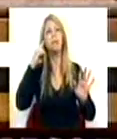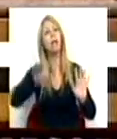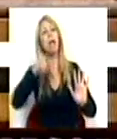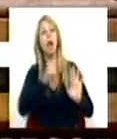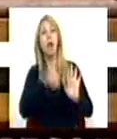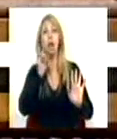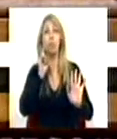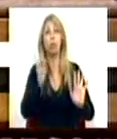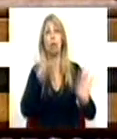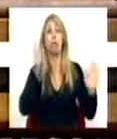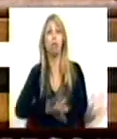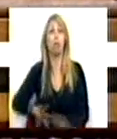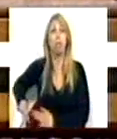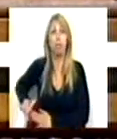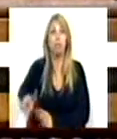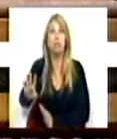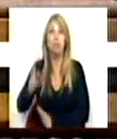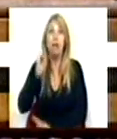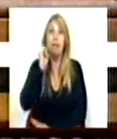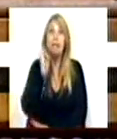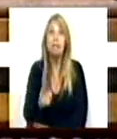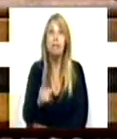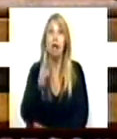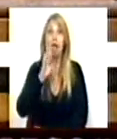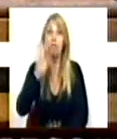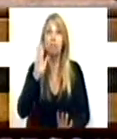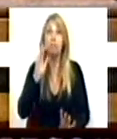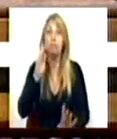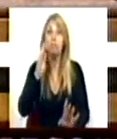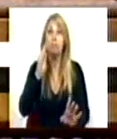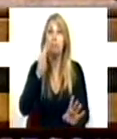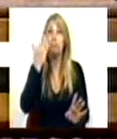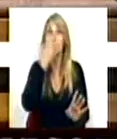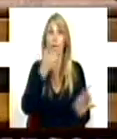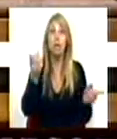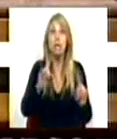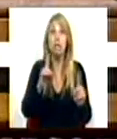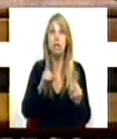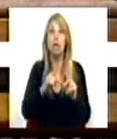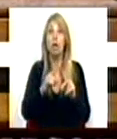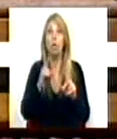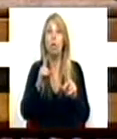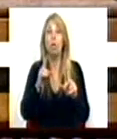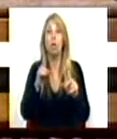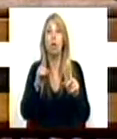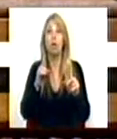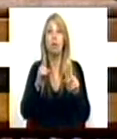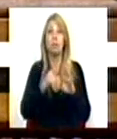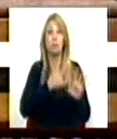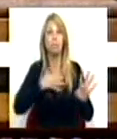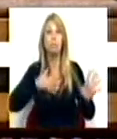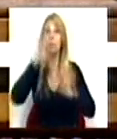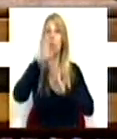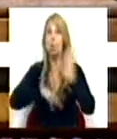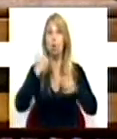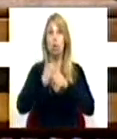ser exigidos sob pena dessas indústrias não terem condições para funcionar se degradam o património natural